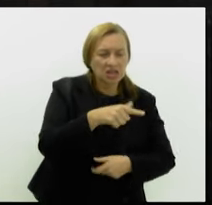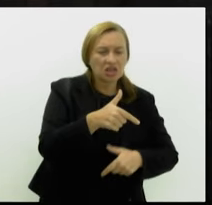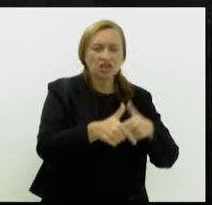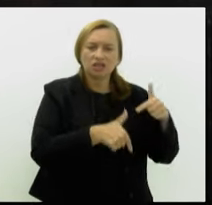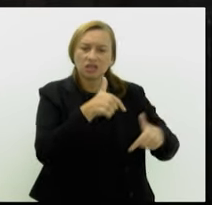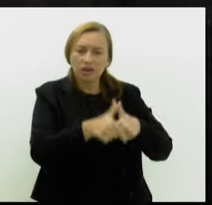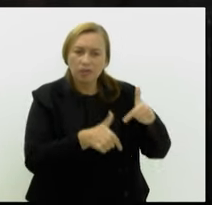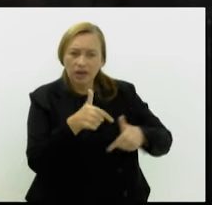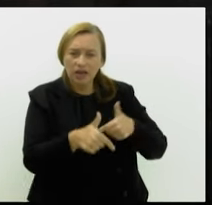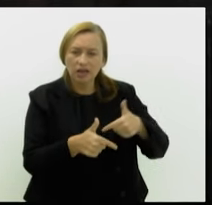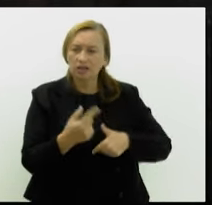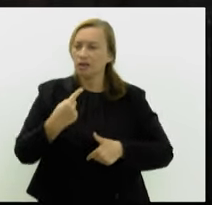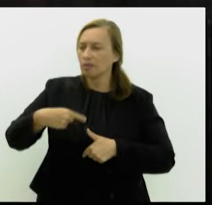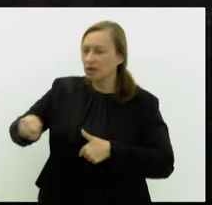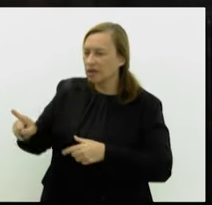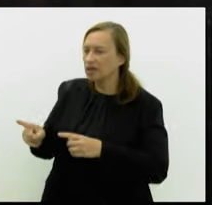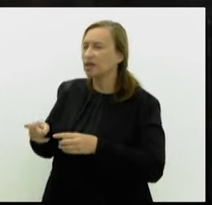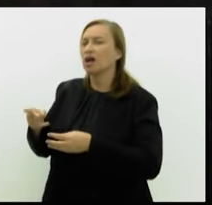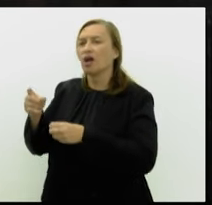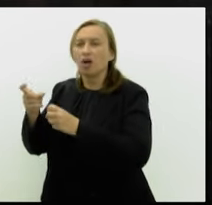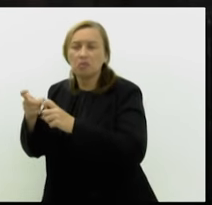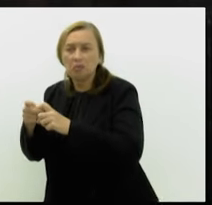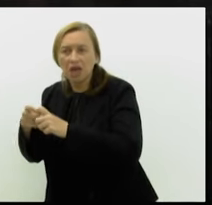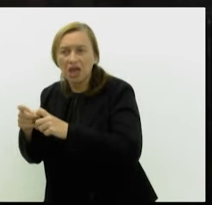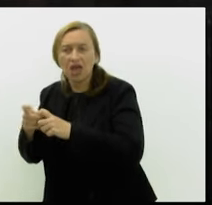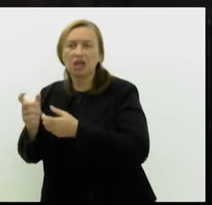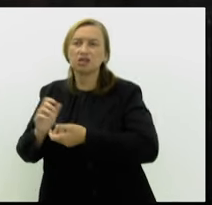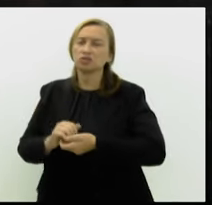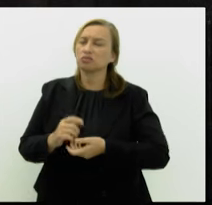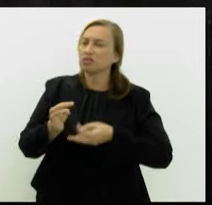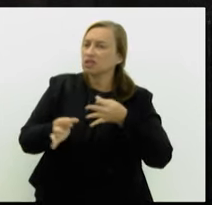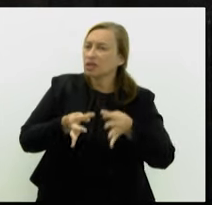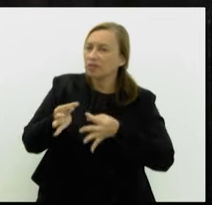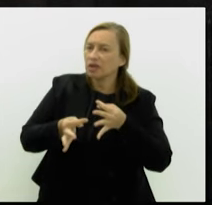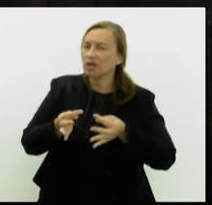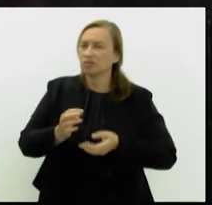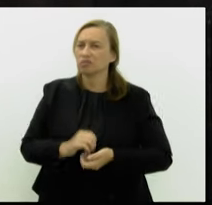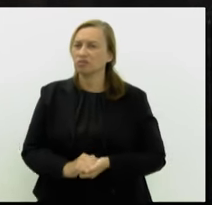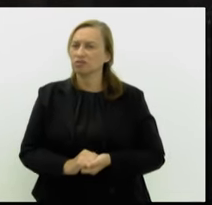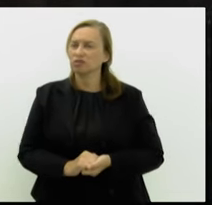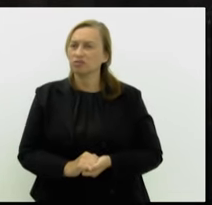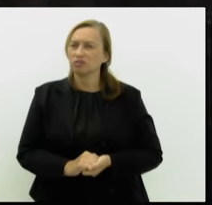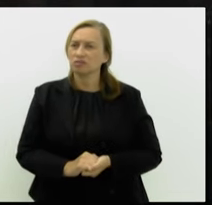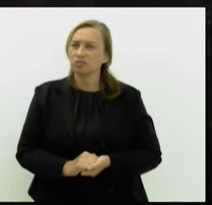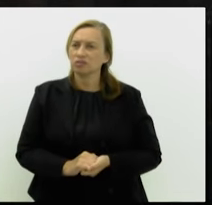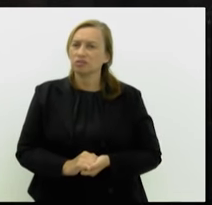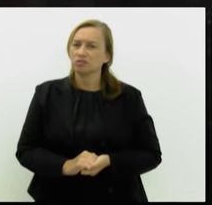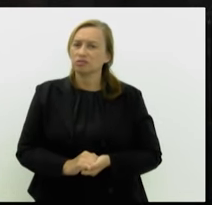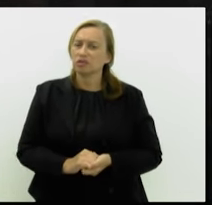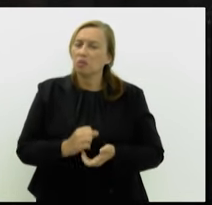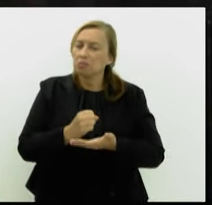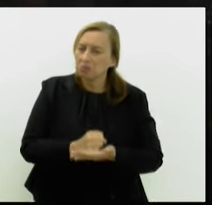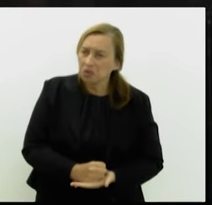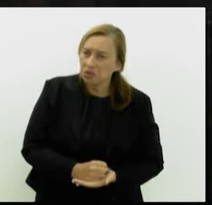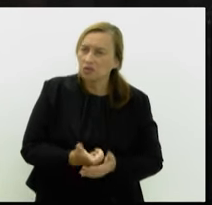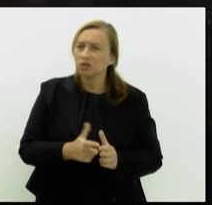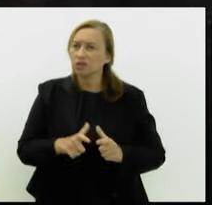tratamentos, isso não tem nenhum peso muito grande, até porque